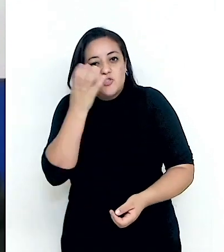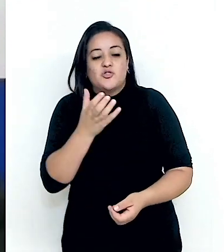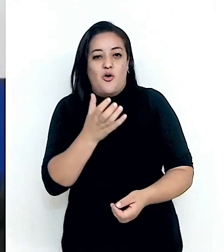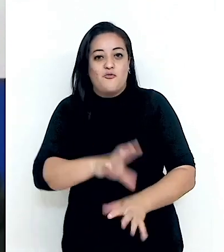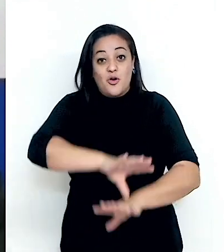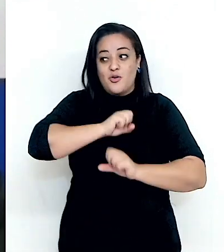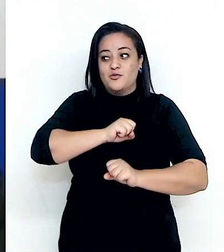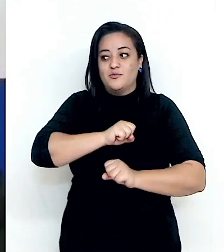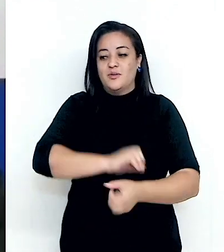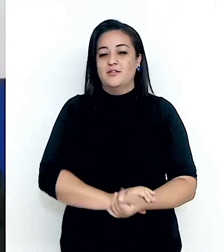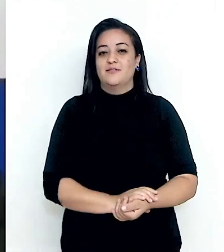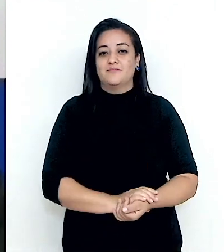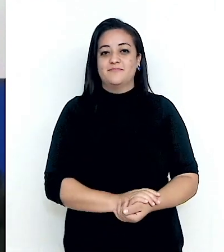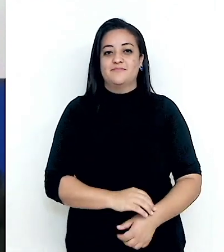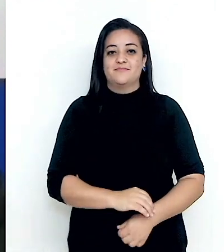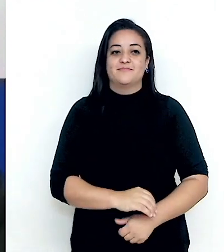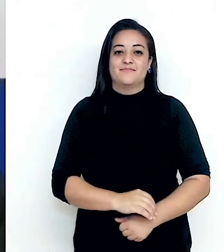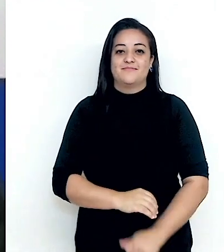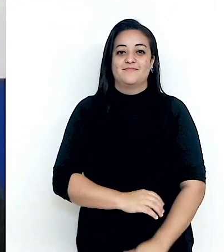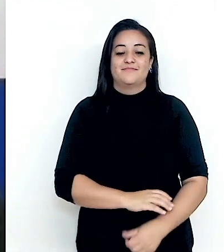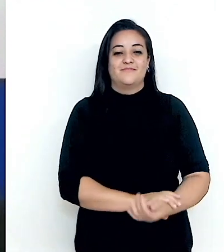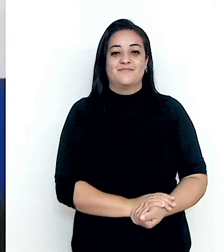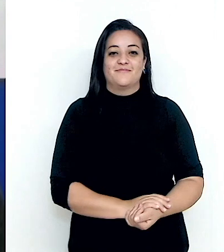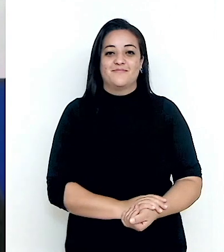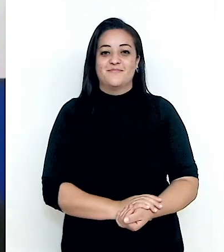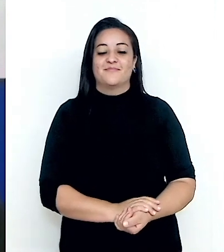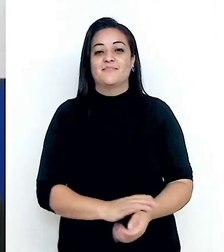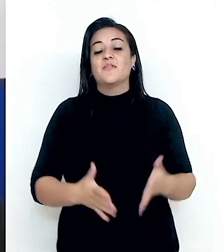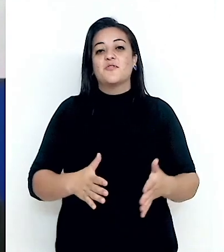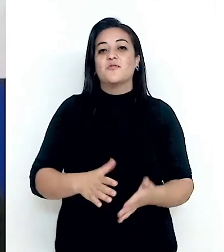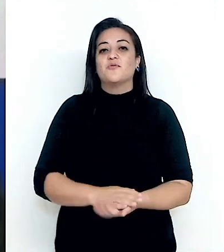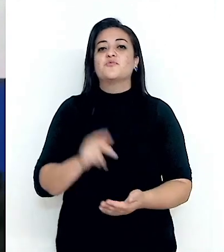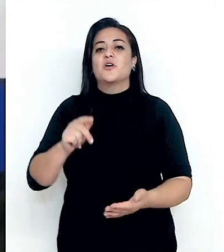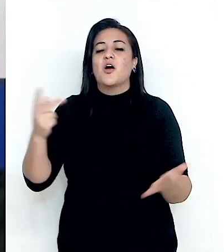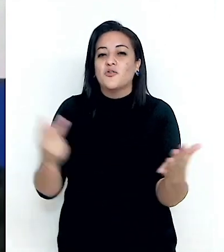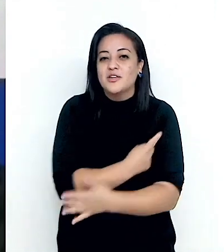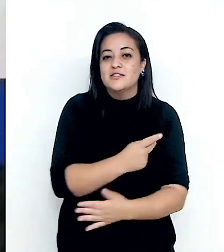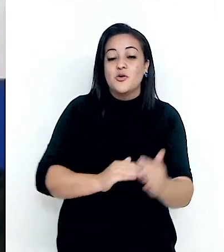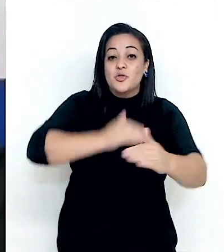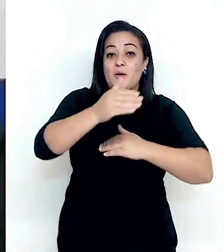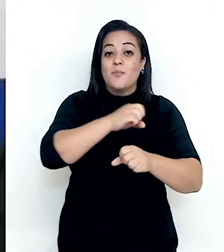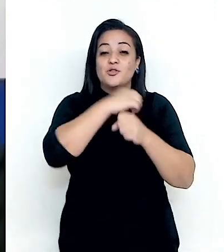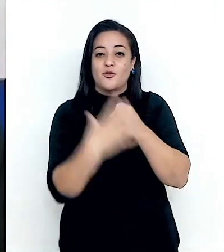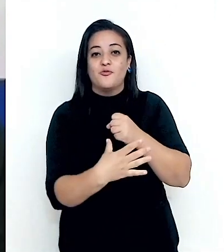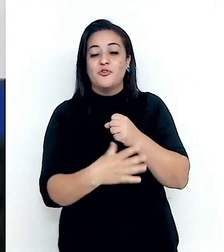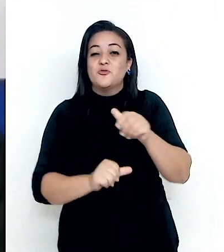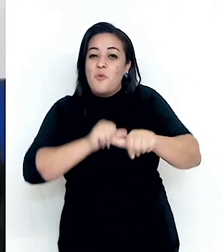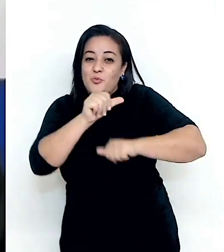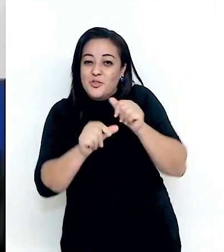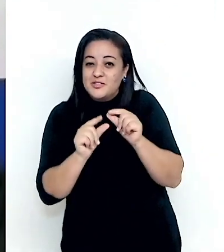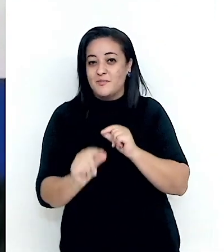consumo. Então, o que houve após a Covid é justamente uma pequena transição, mas